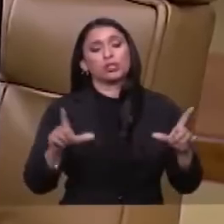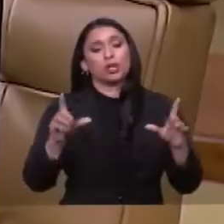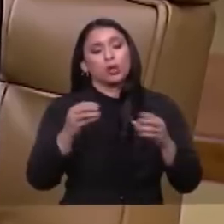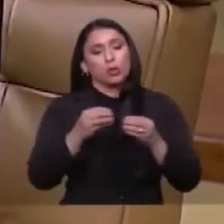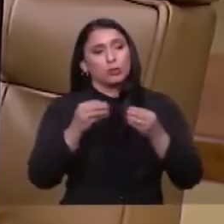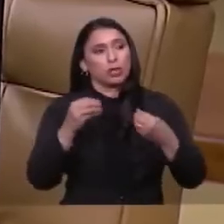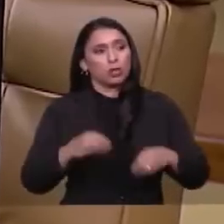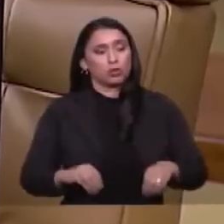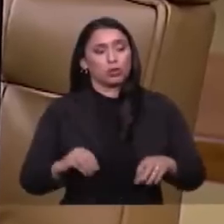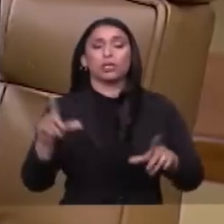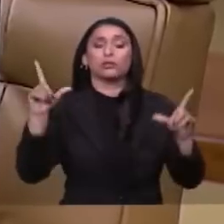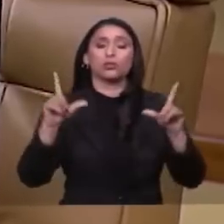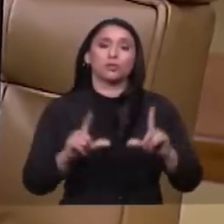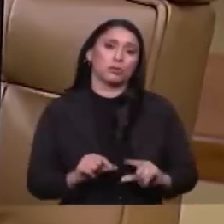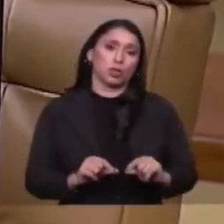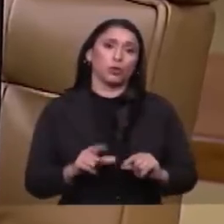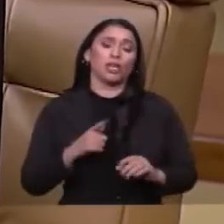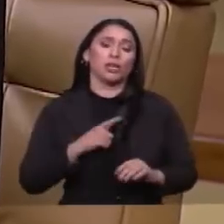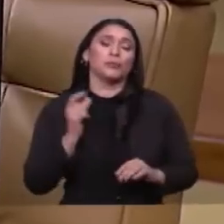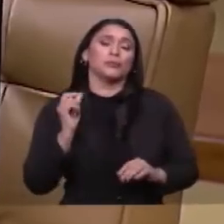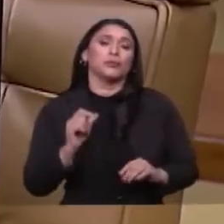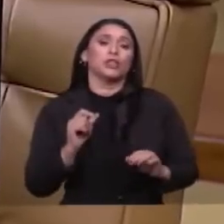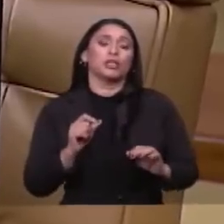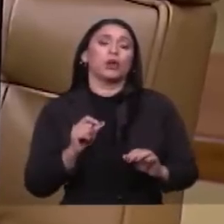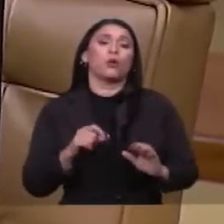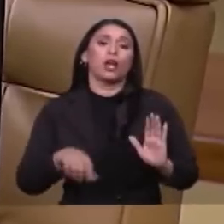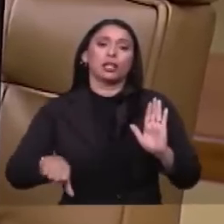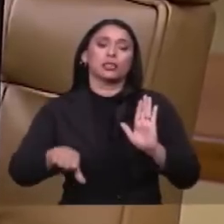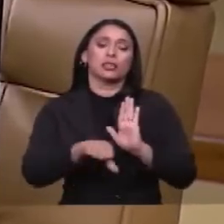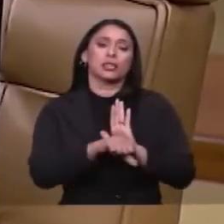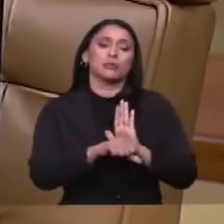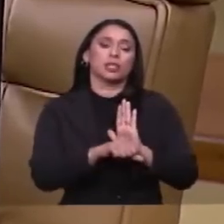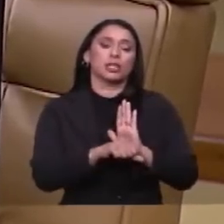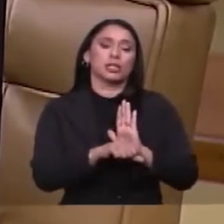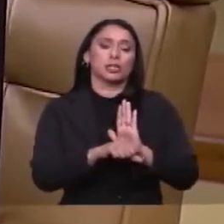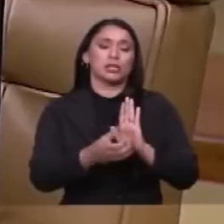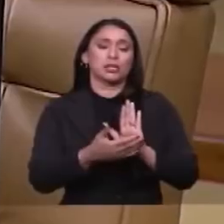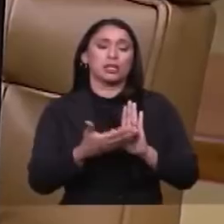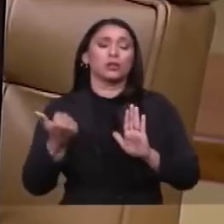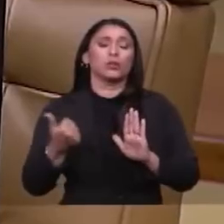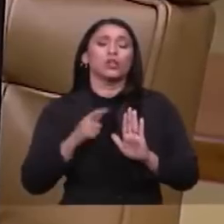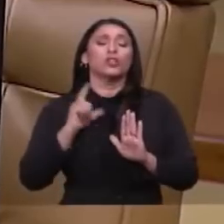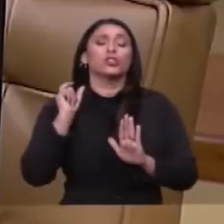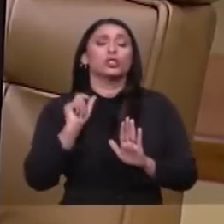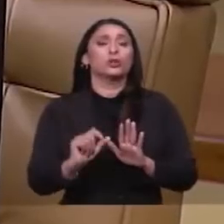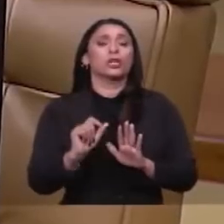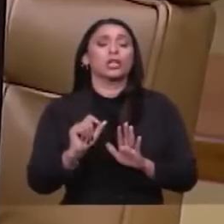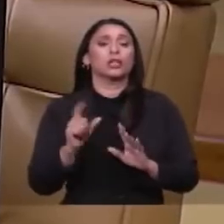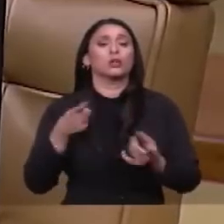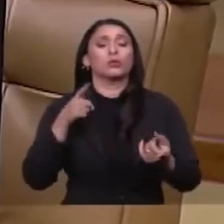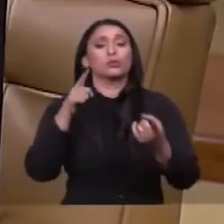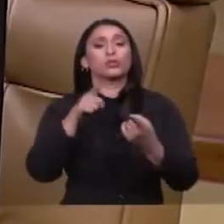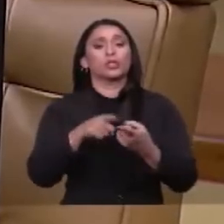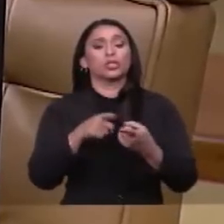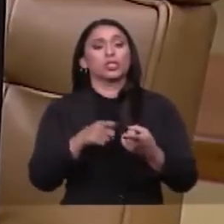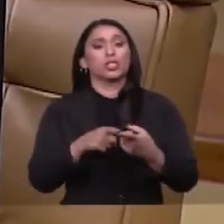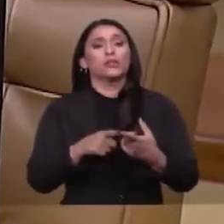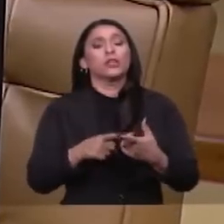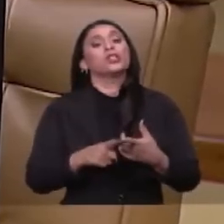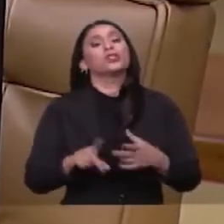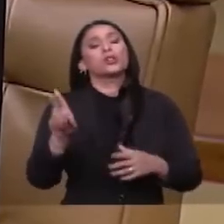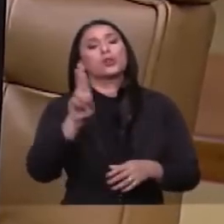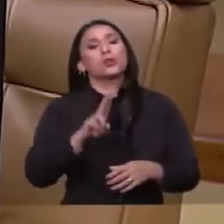A lógica é que, com a descriminalização, aumente ainda mais afora o fato de que a aquisição de drogas